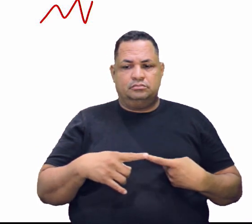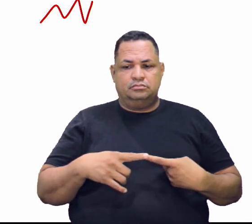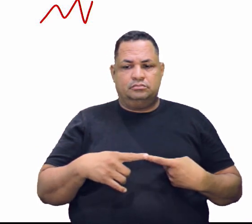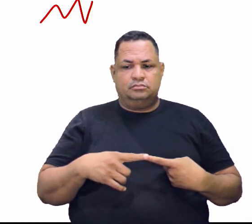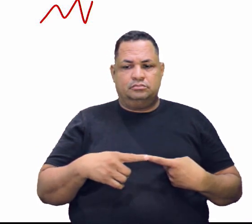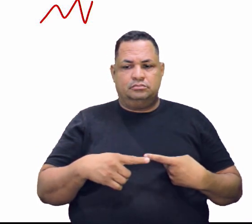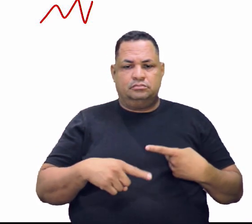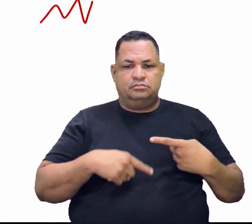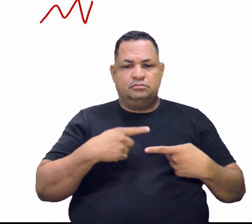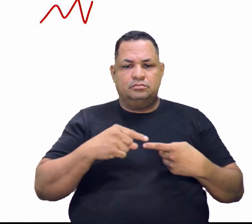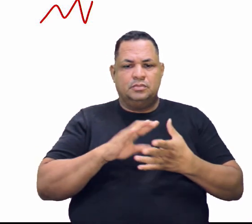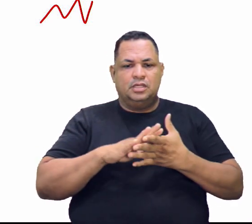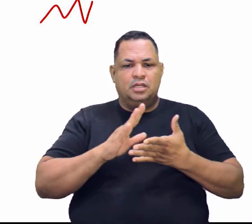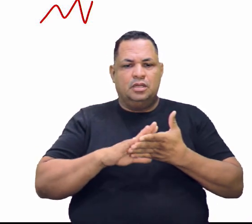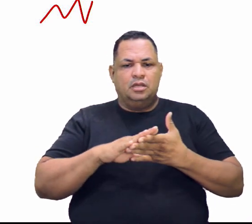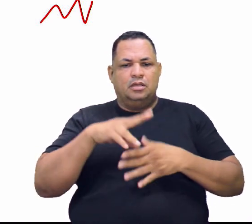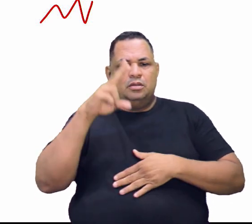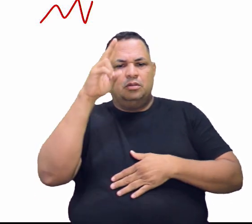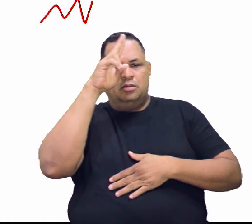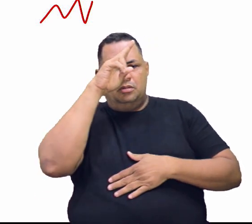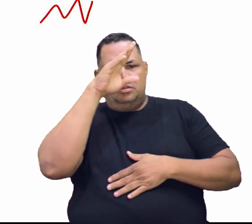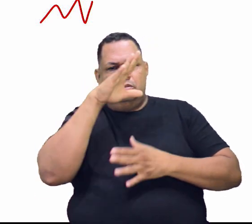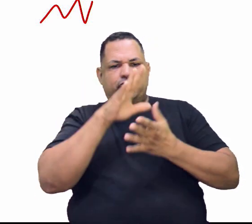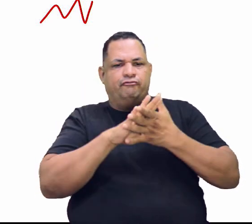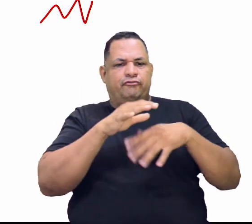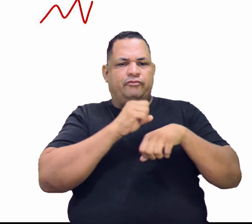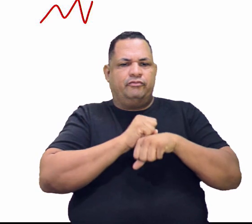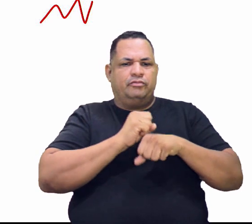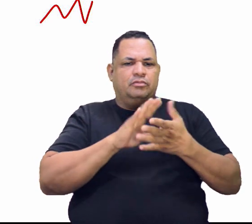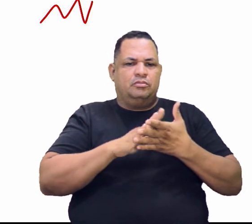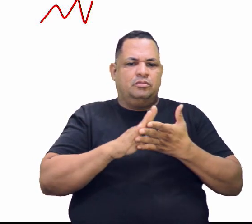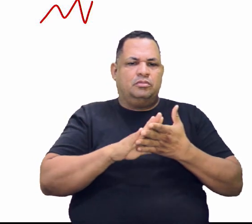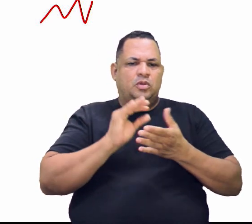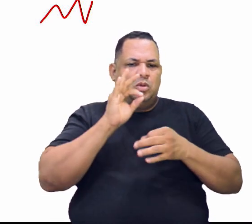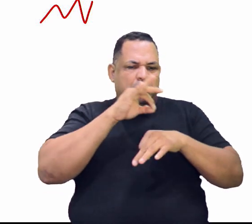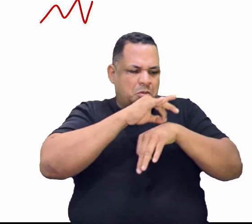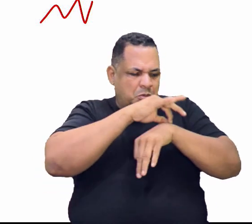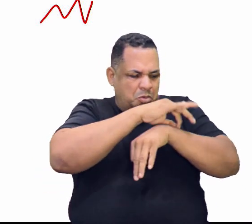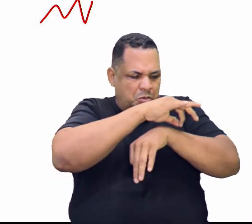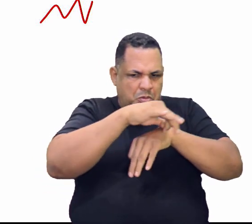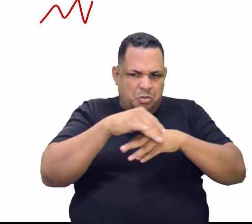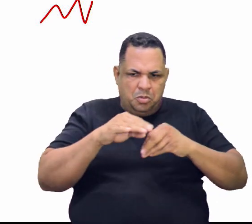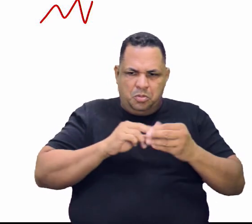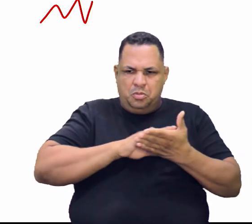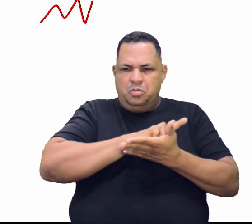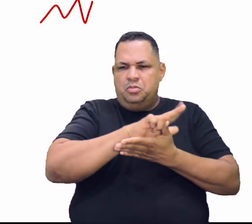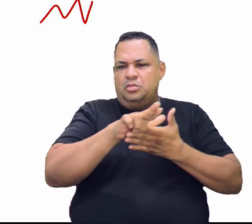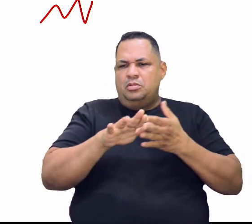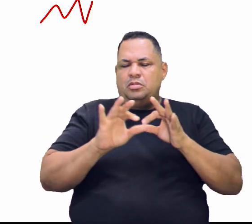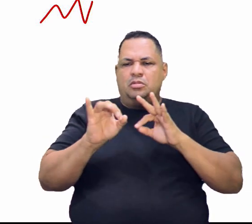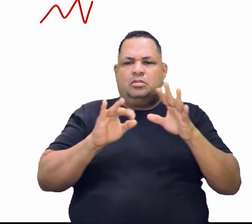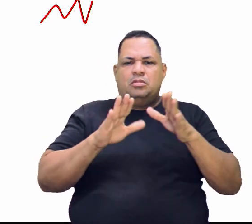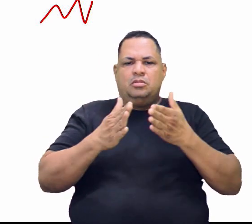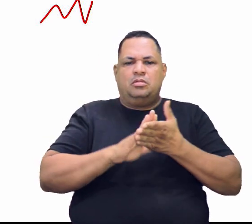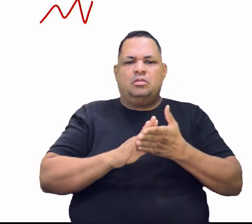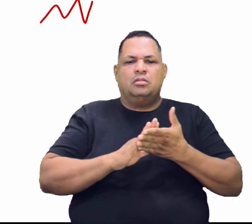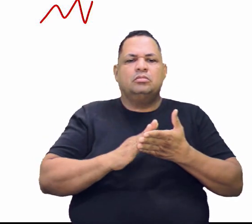BR-364. Seguindo os mesmos traçados da linha telegráfica do Rondon.